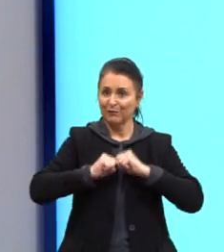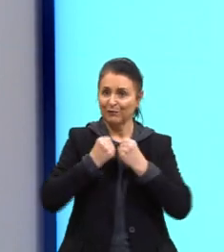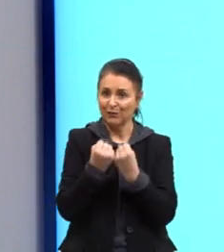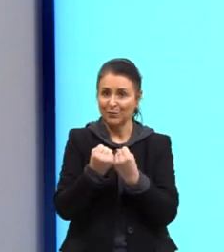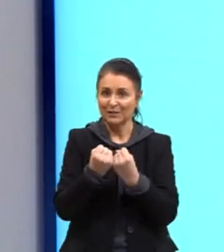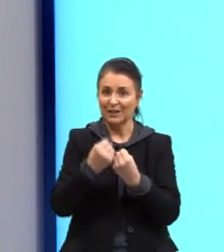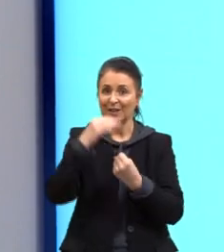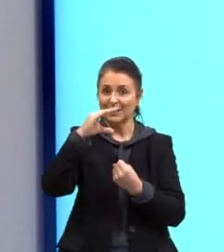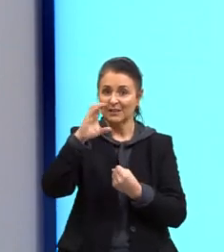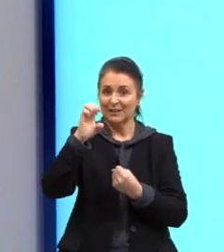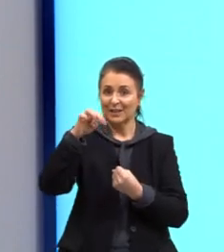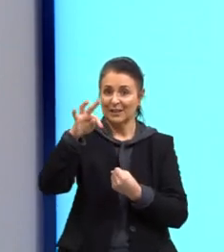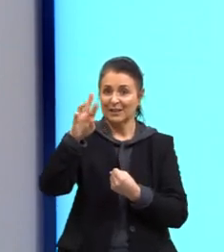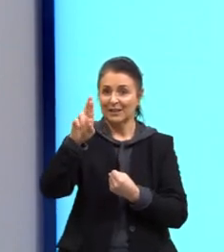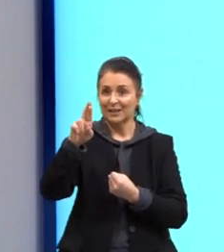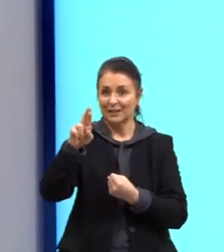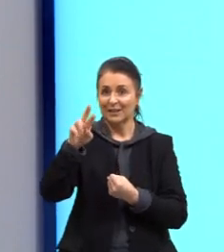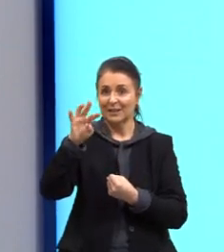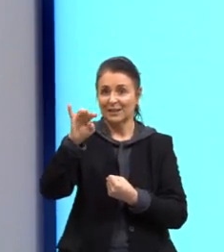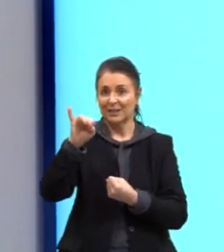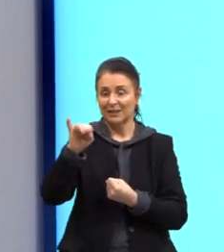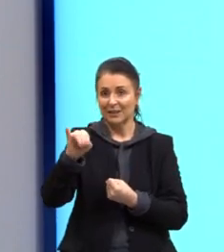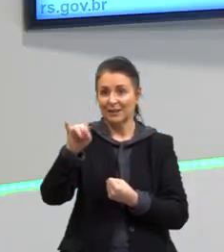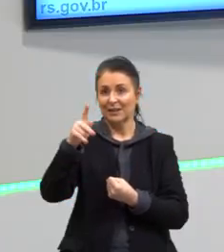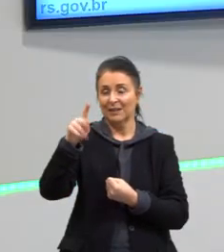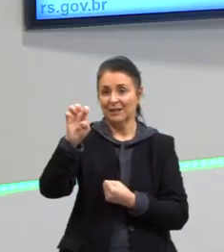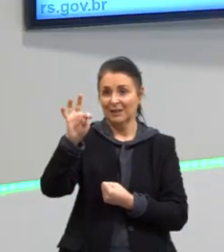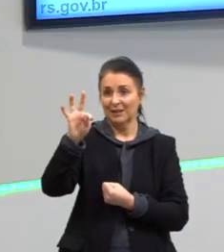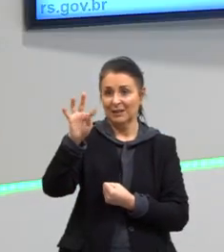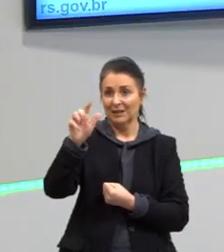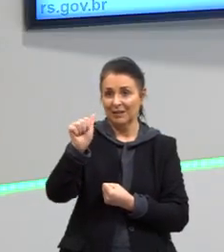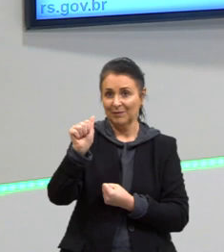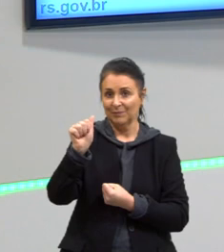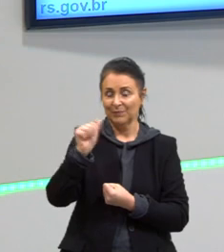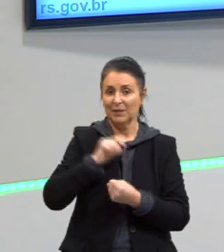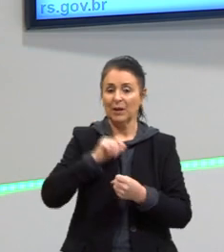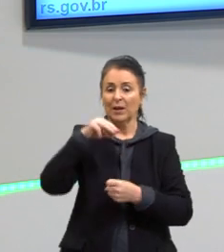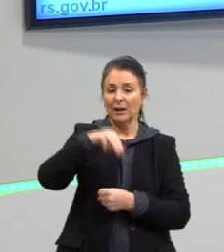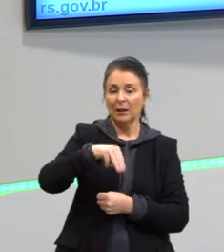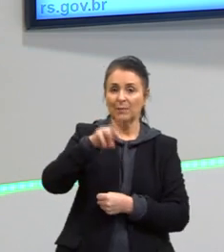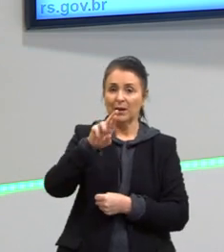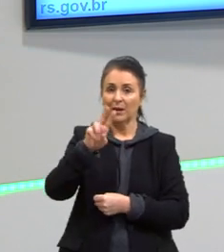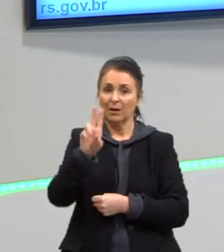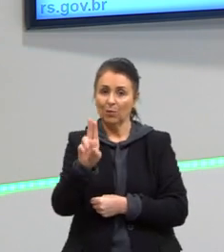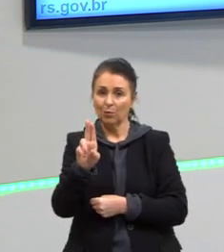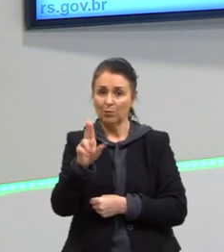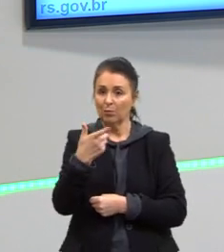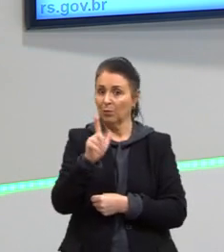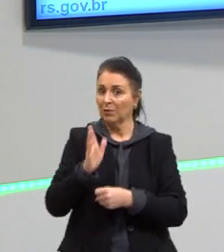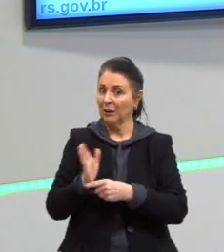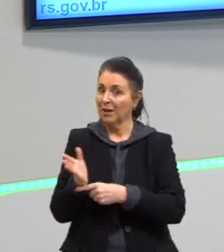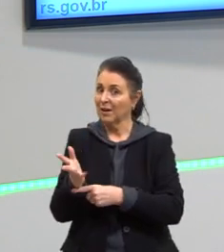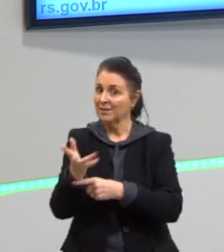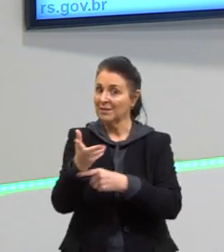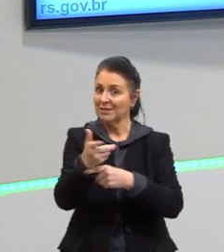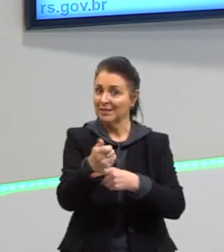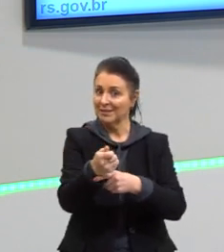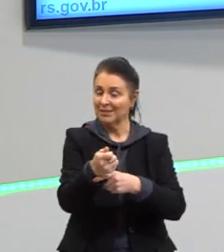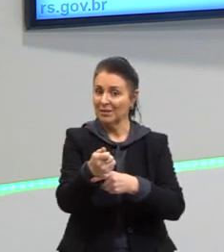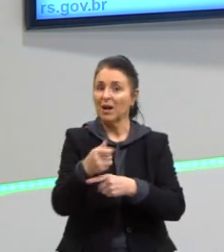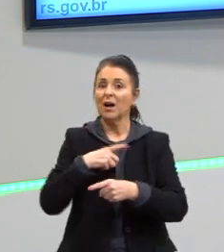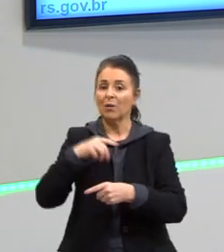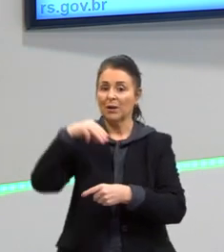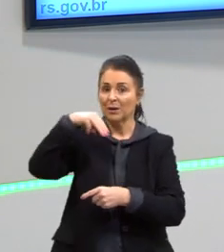coisinha é antes a gente tava falando sobre Mr e Mc no Mr o a gente não tem aceleração mas agora no